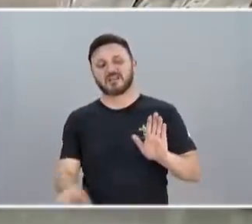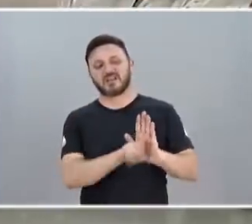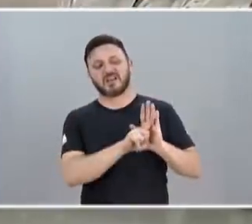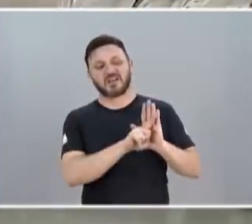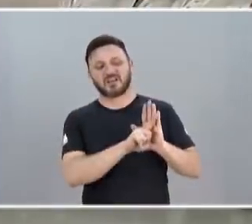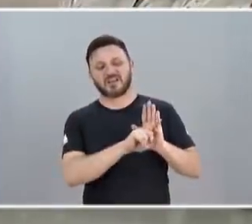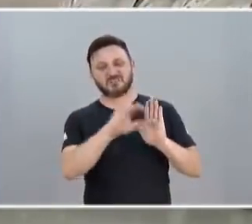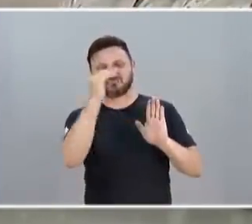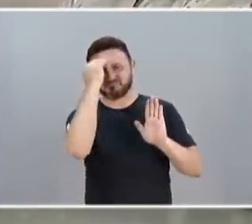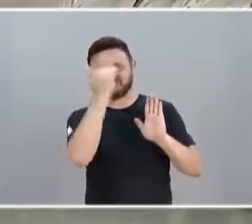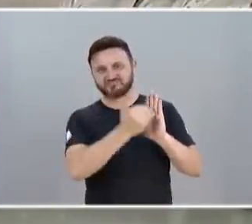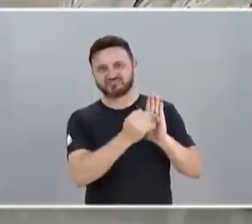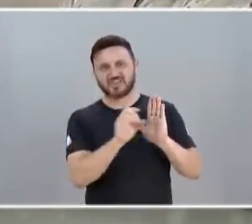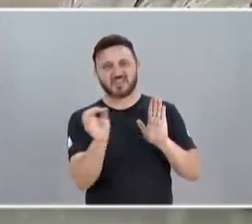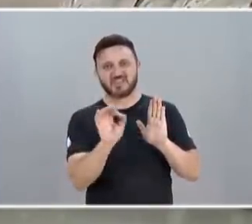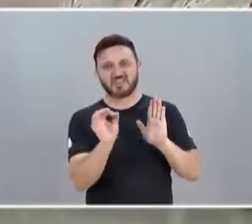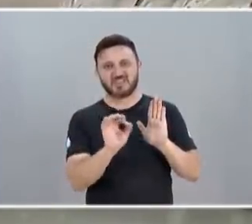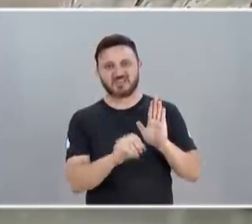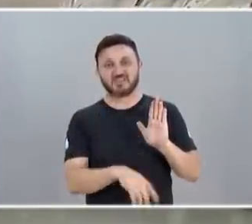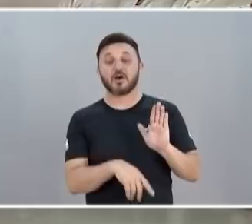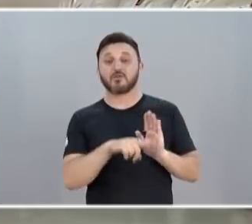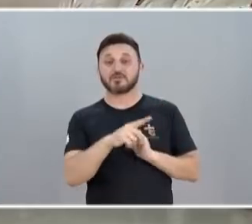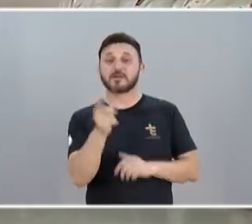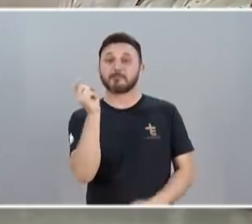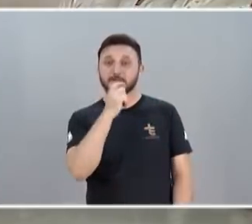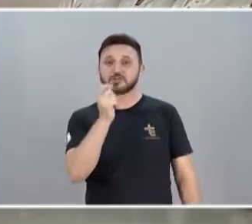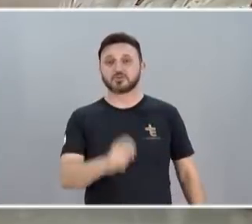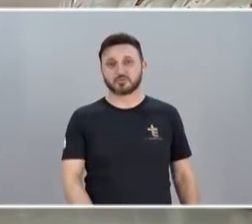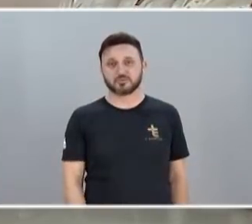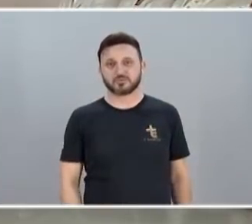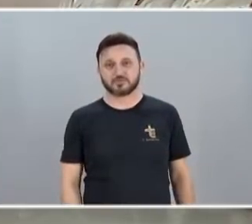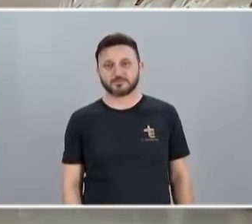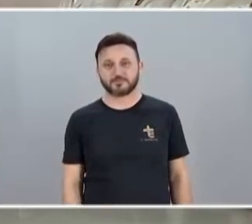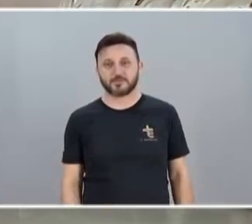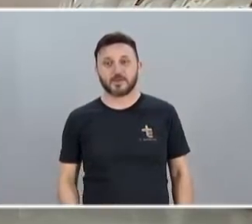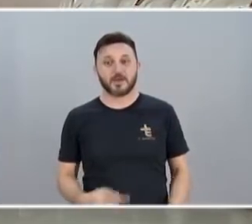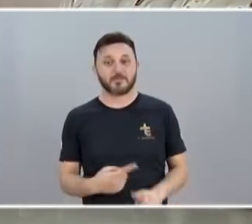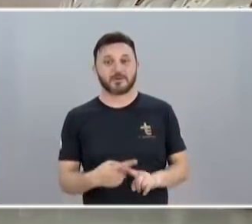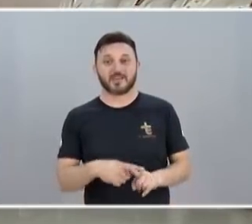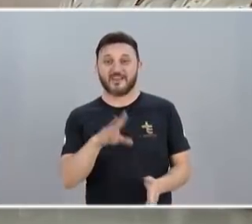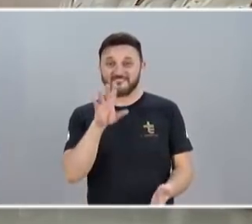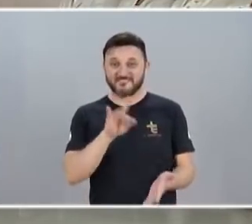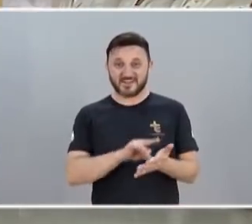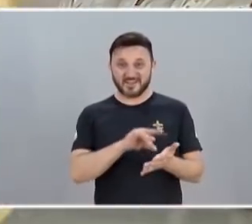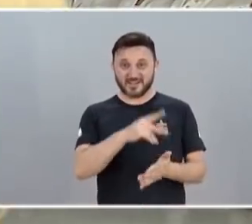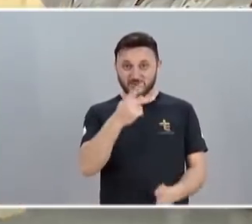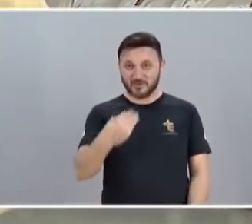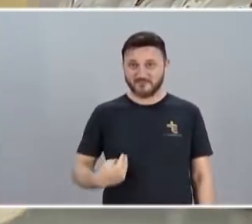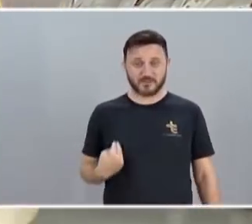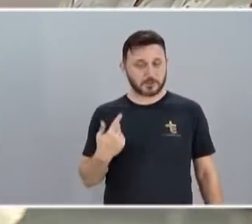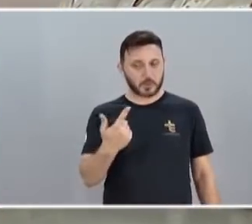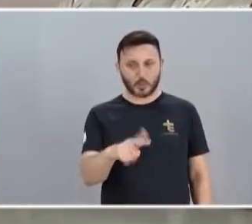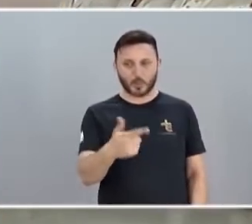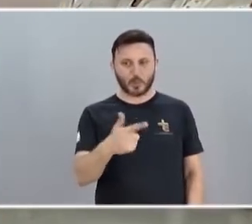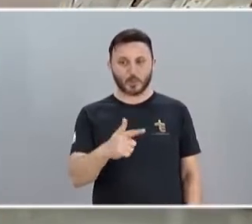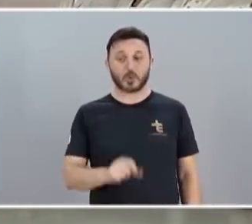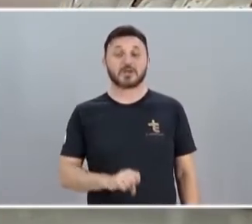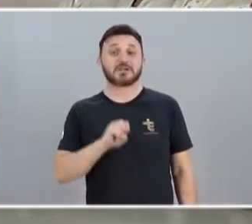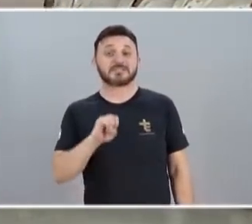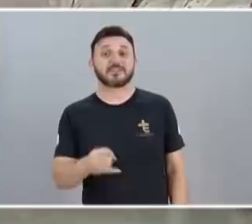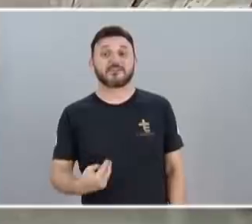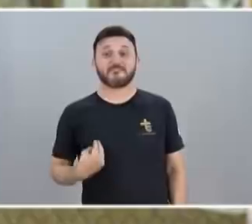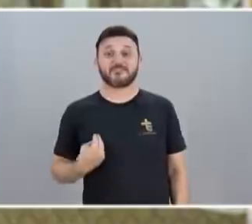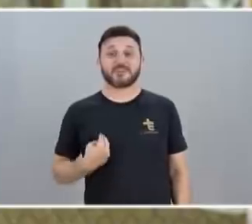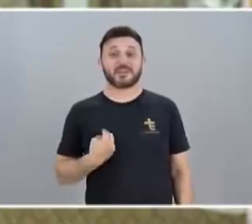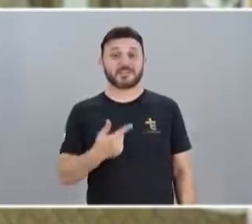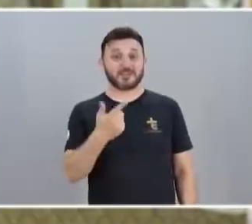um mentiroso. A verdade não está em você. E se não está a verdade, está